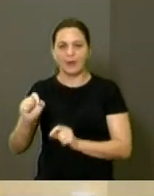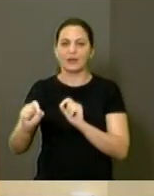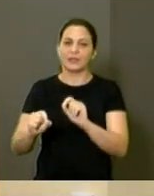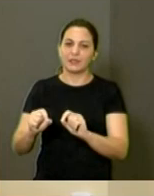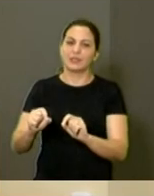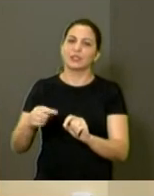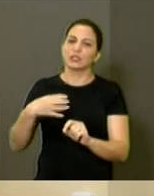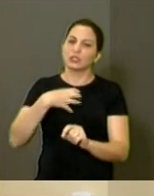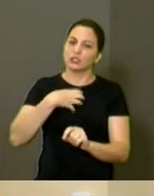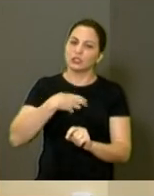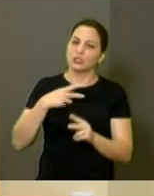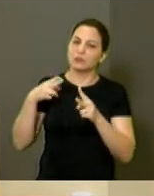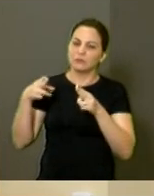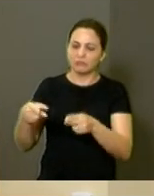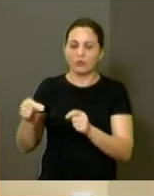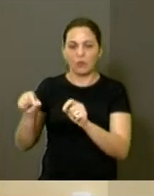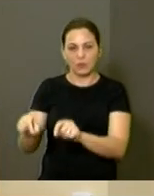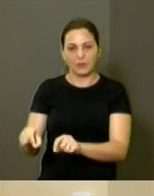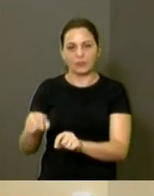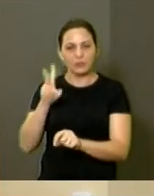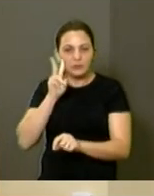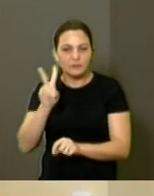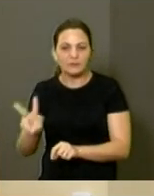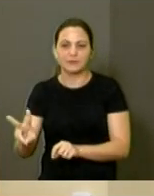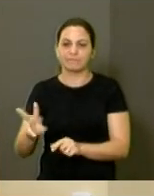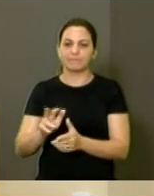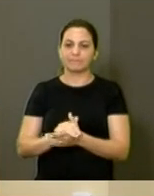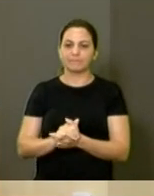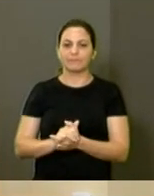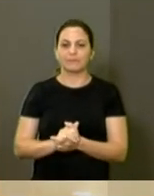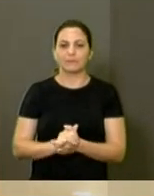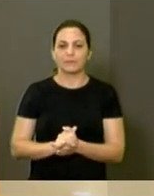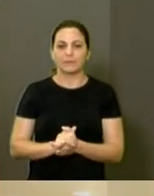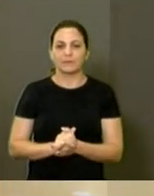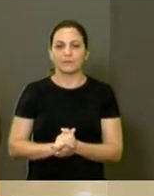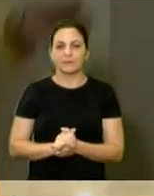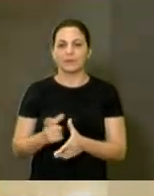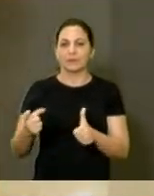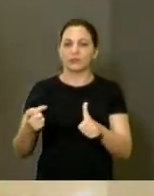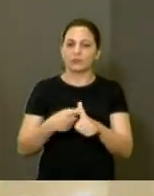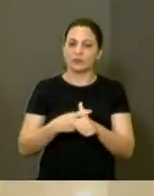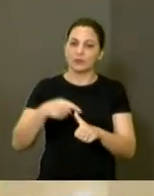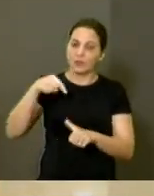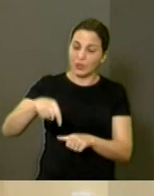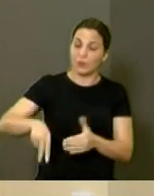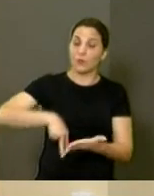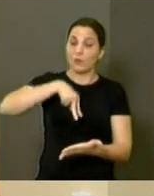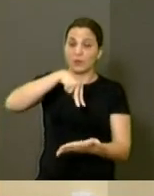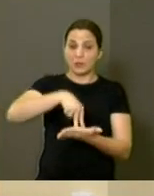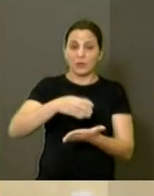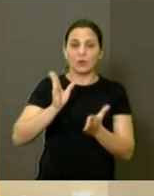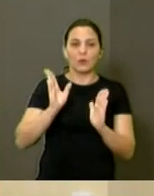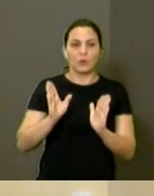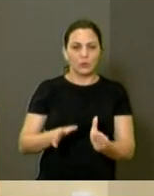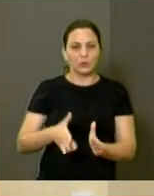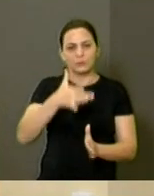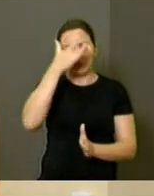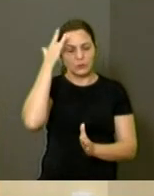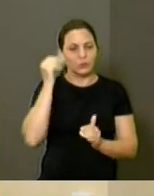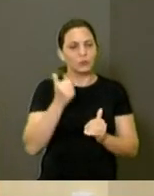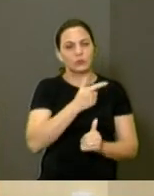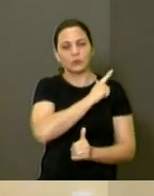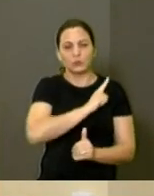na situação que chegou mais um minuto ao ponto dela chegar na situação que chegou então vim aqui hoje seja aqueles que são do